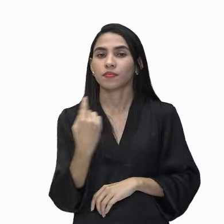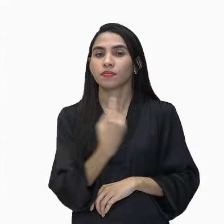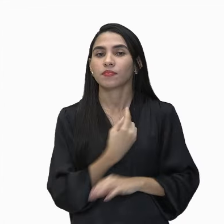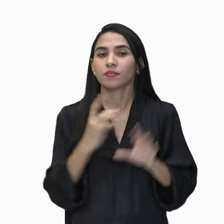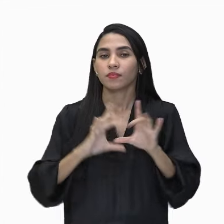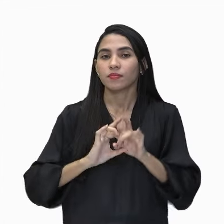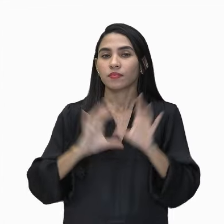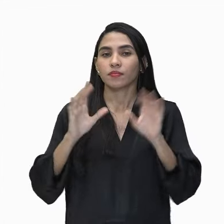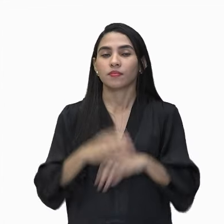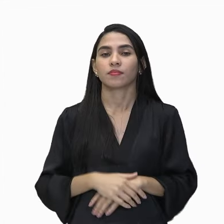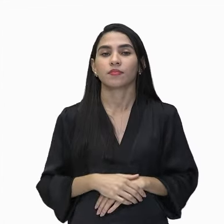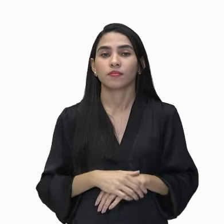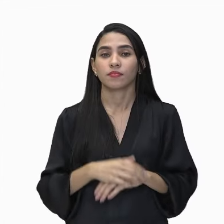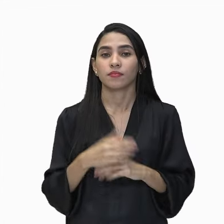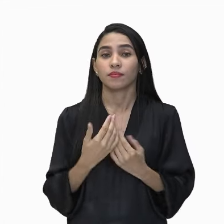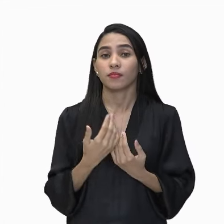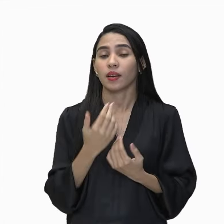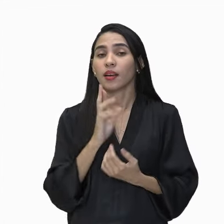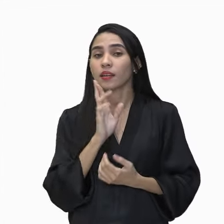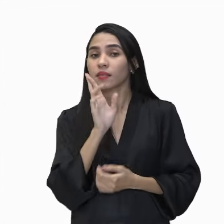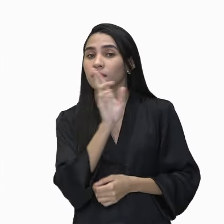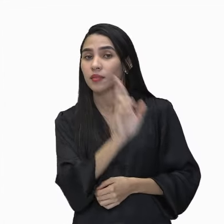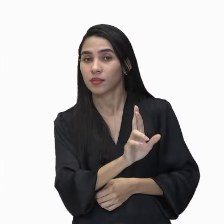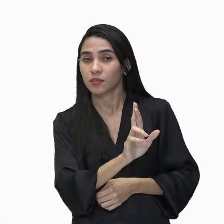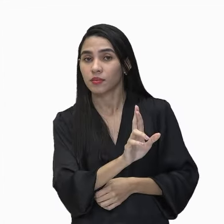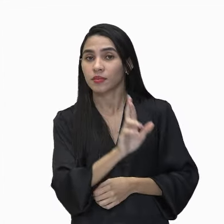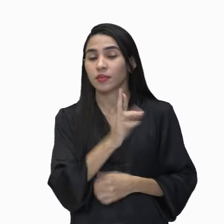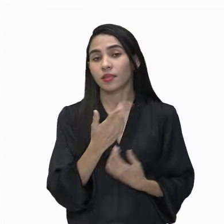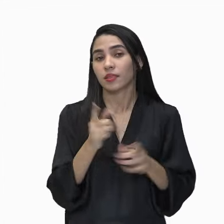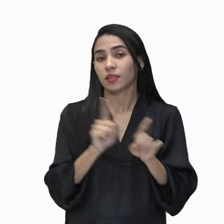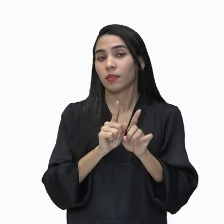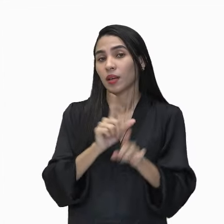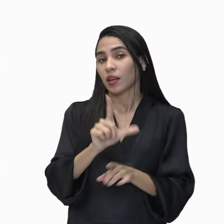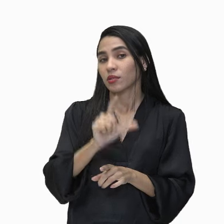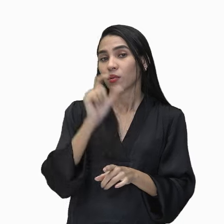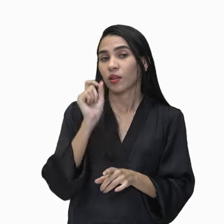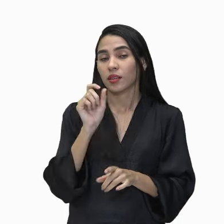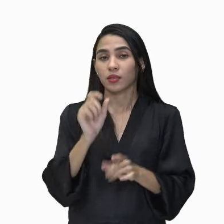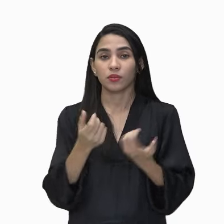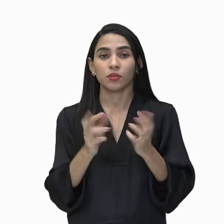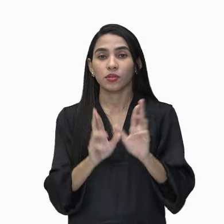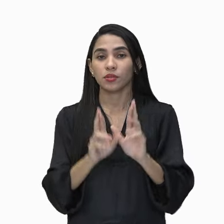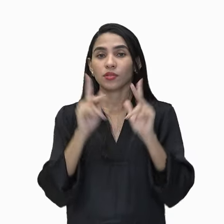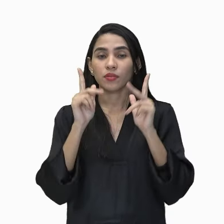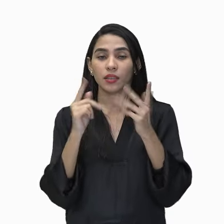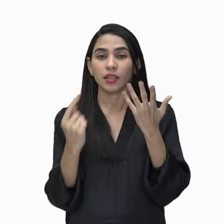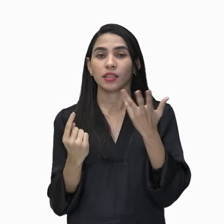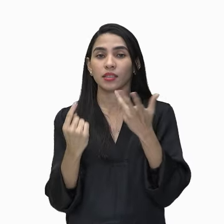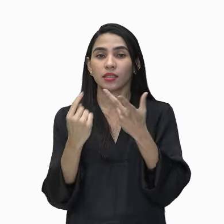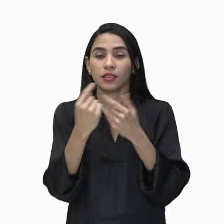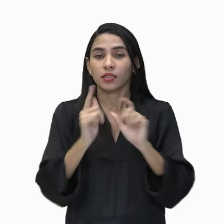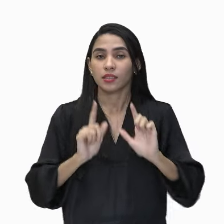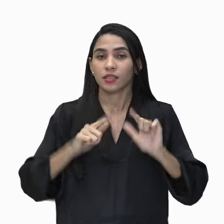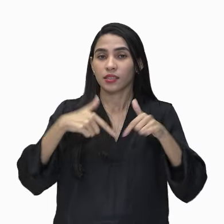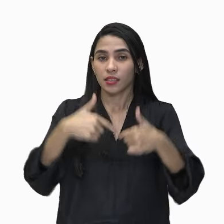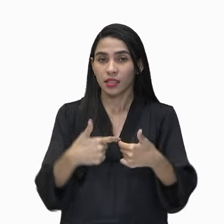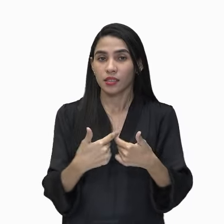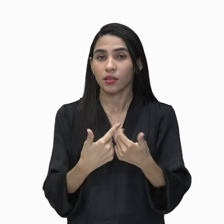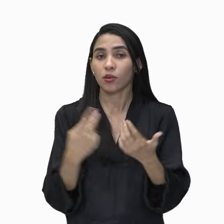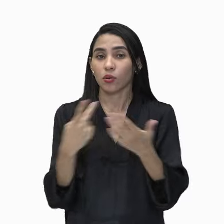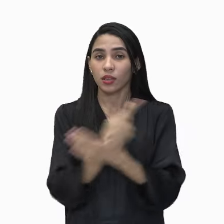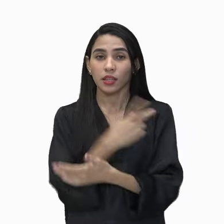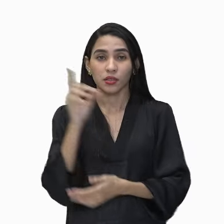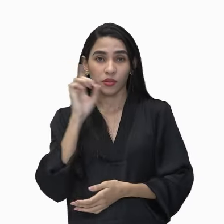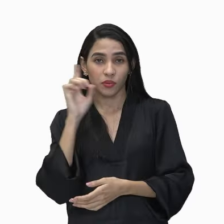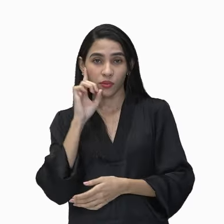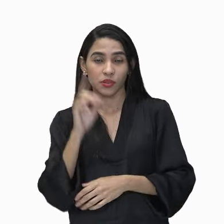de responder escolhendo diferentes tipos de ação ao que nos acontece.